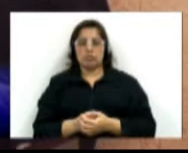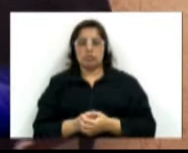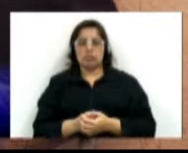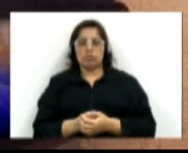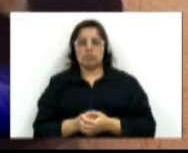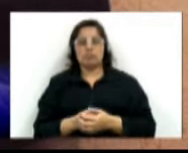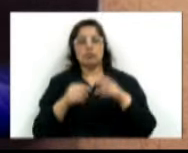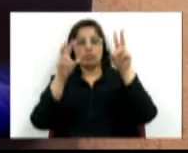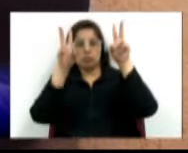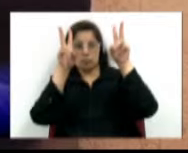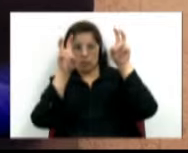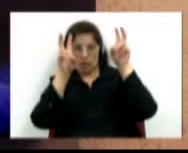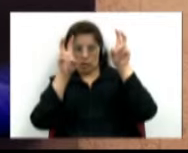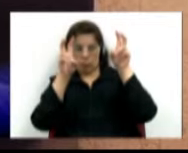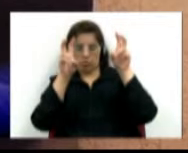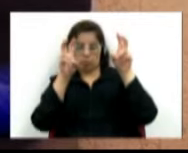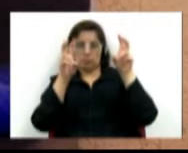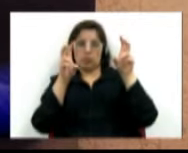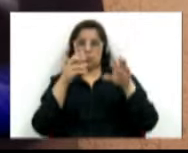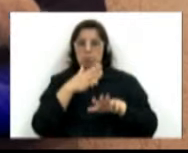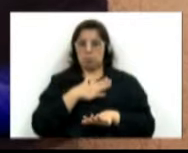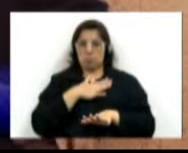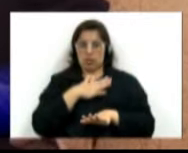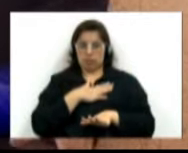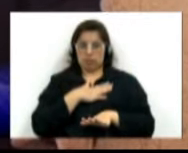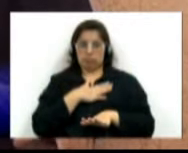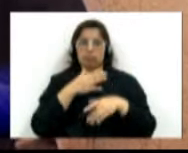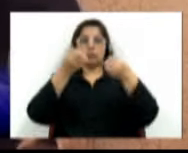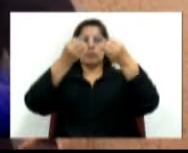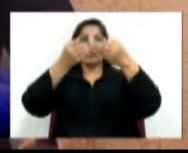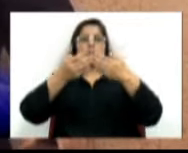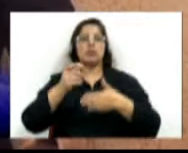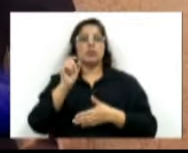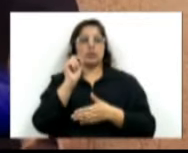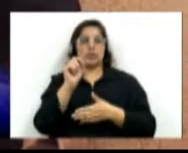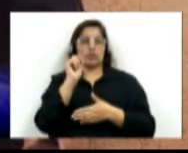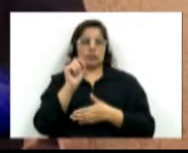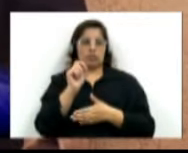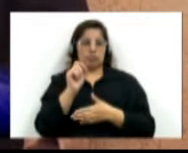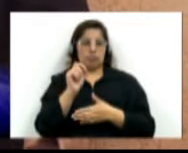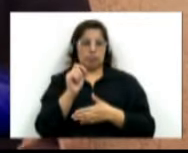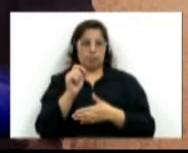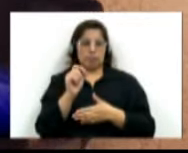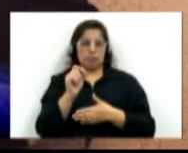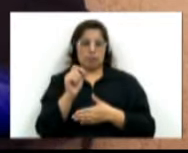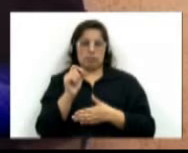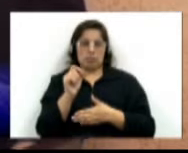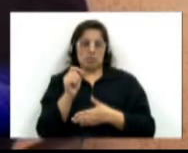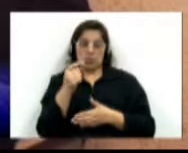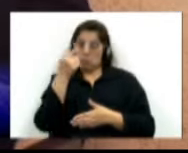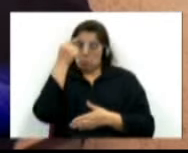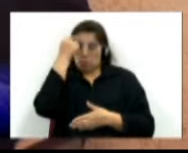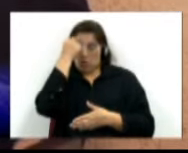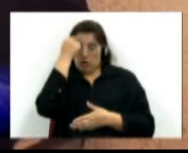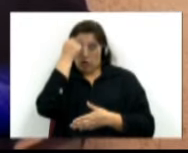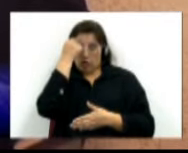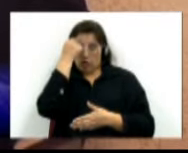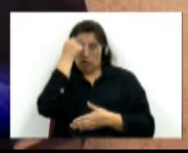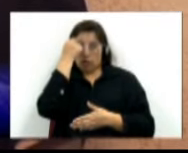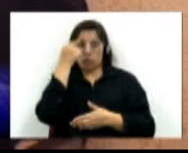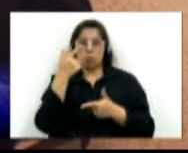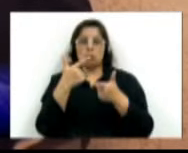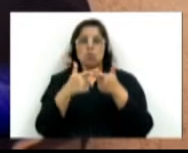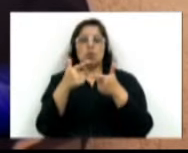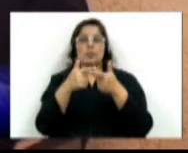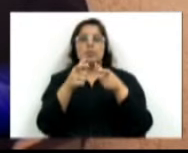Voltando ao assunto, digo e assino que nós não temos esses três problemas. Nós temos apenas